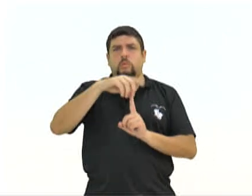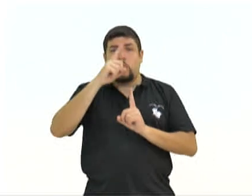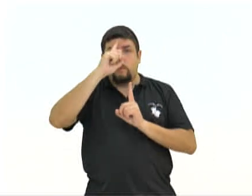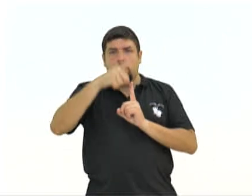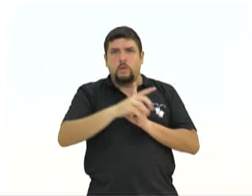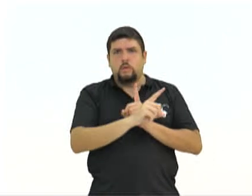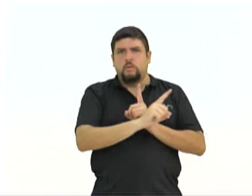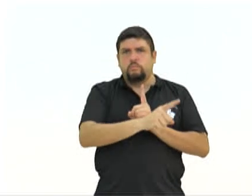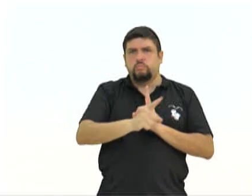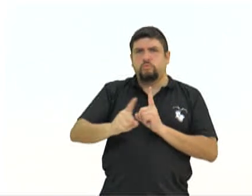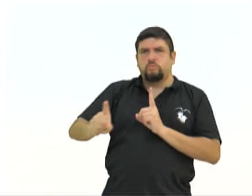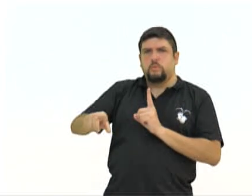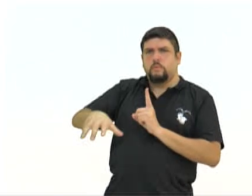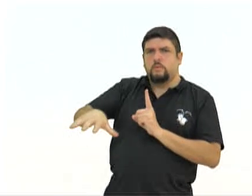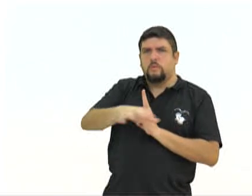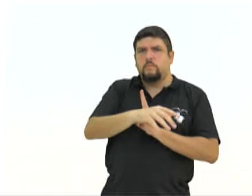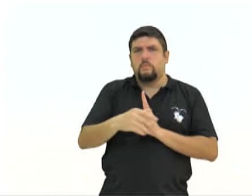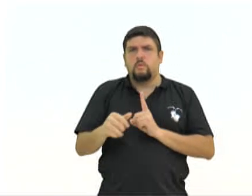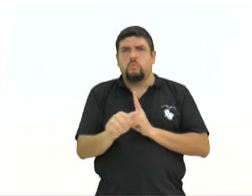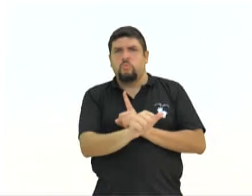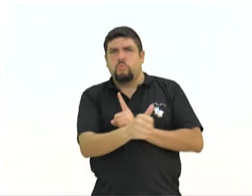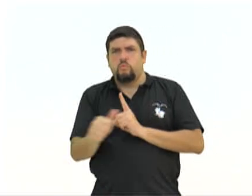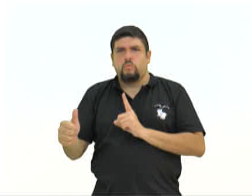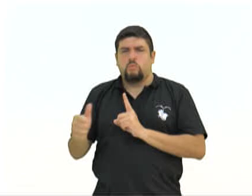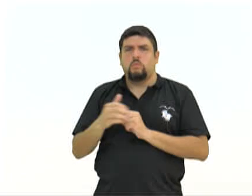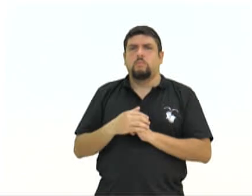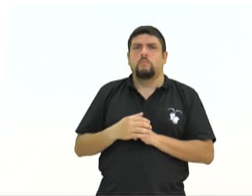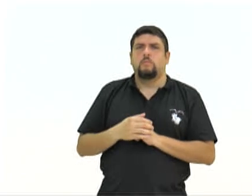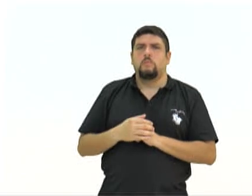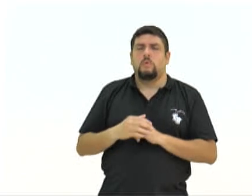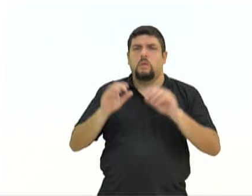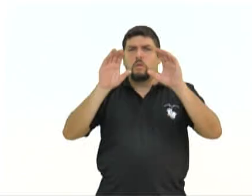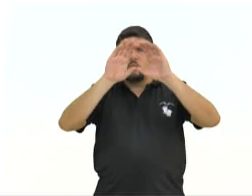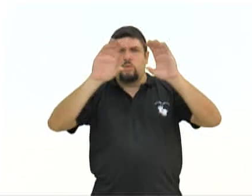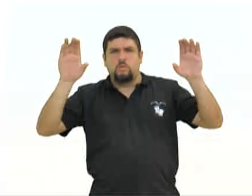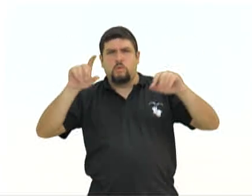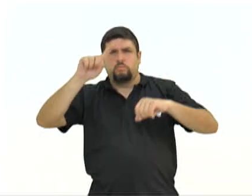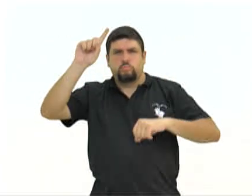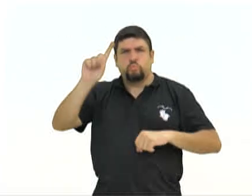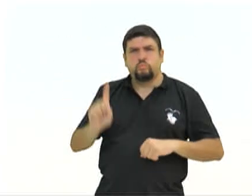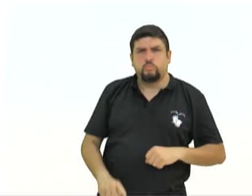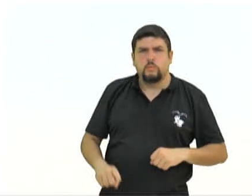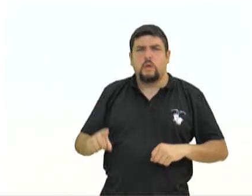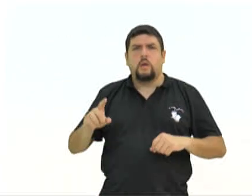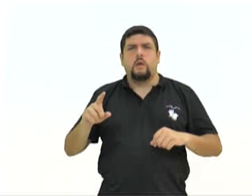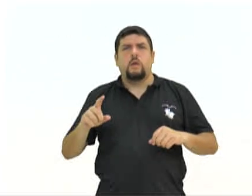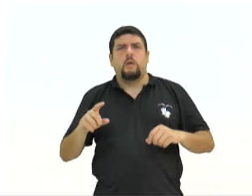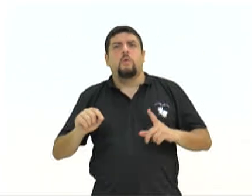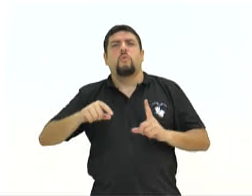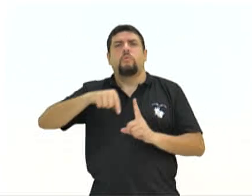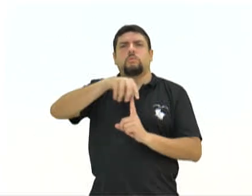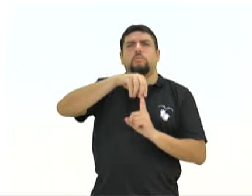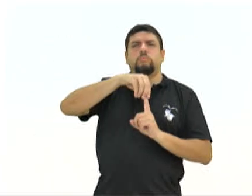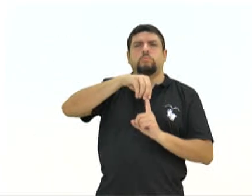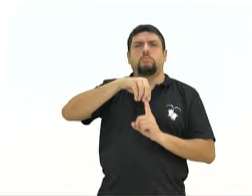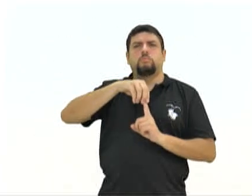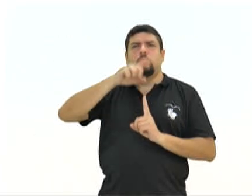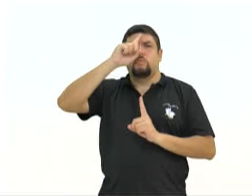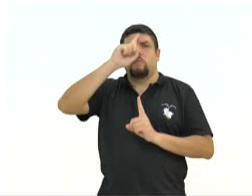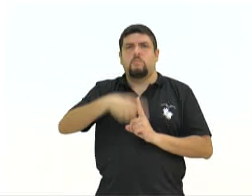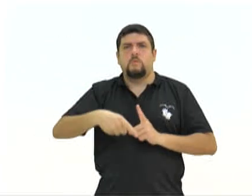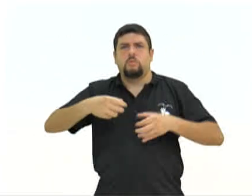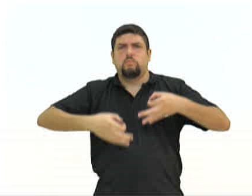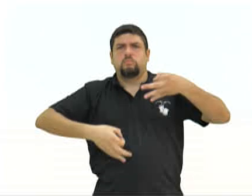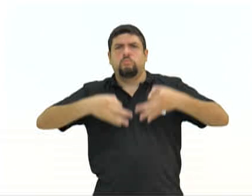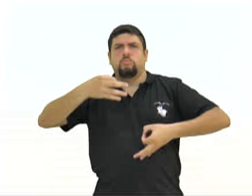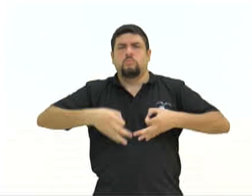grega. É o deus dos céus, raios, relâmpagos, que mantém a ordem e a justiça na mitologia grega.